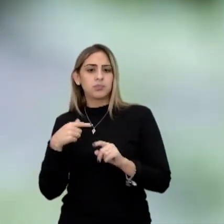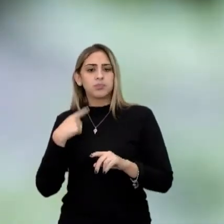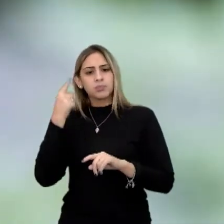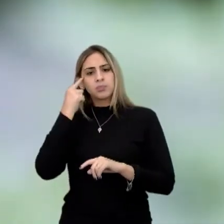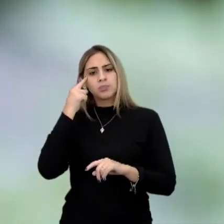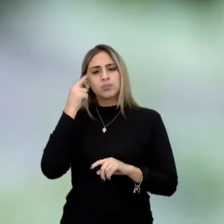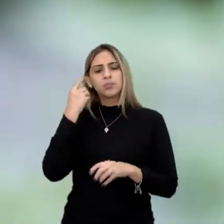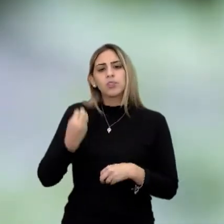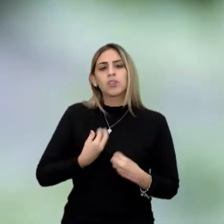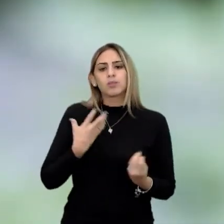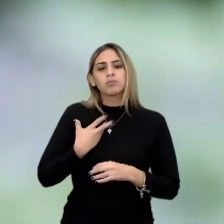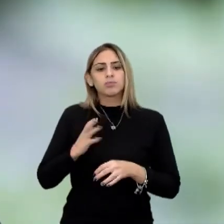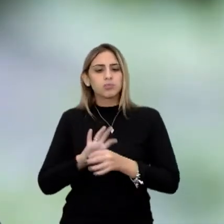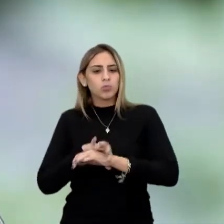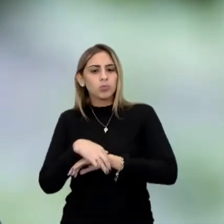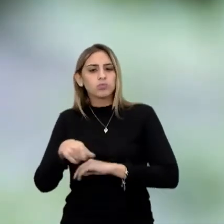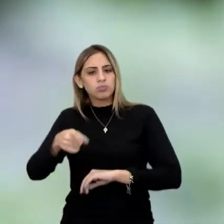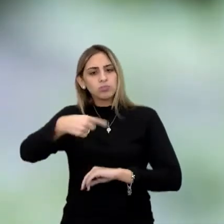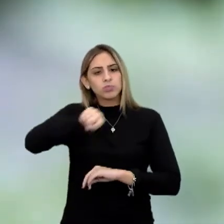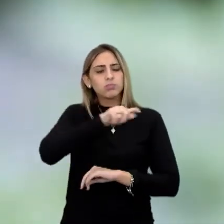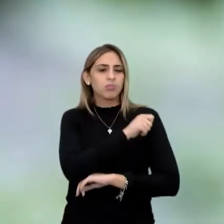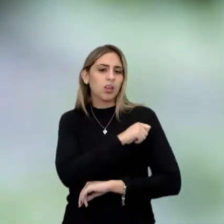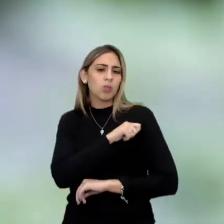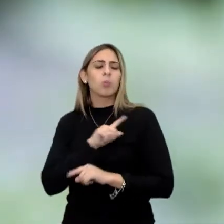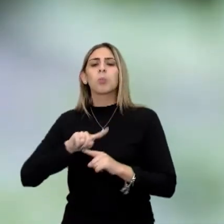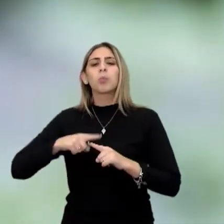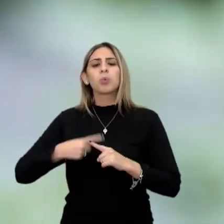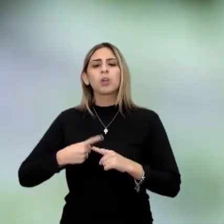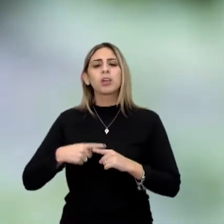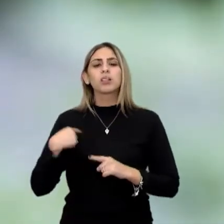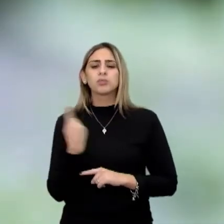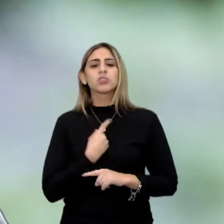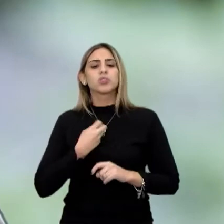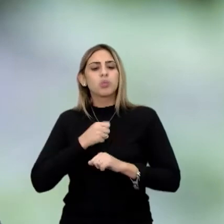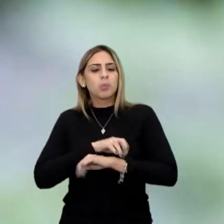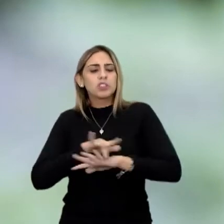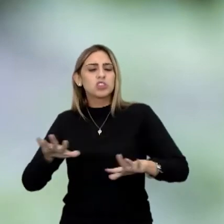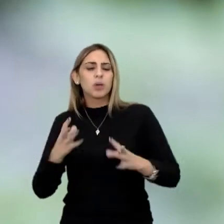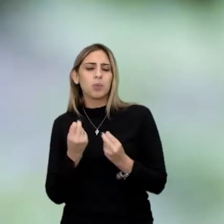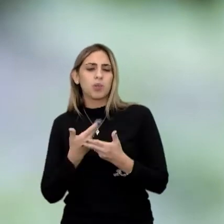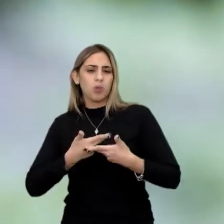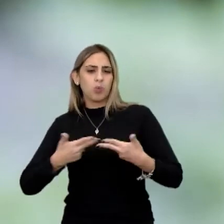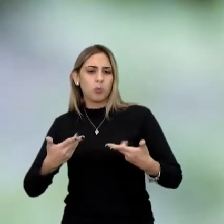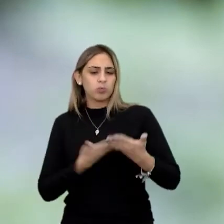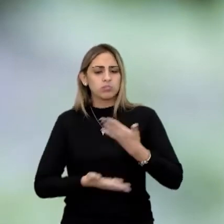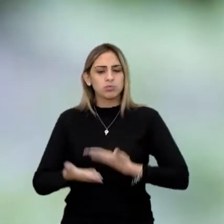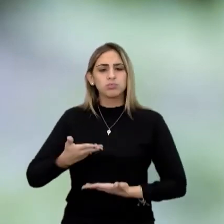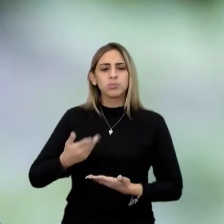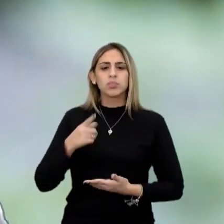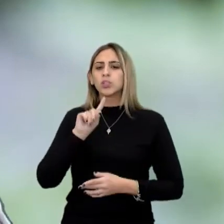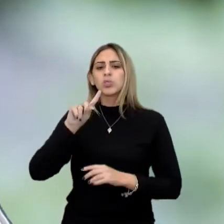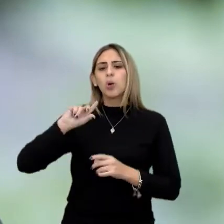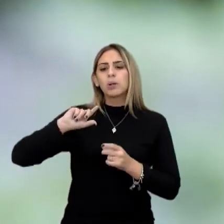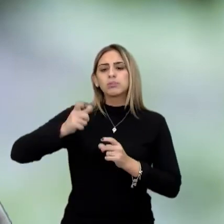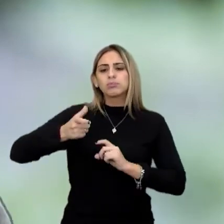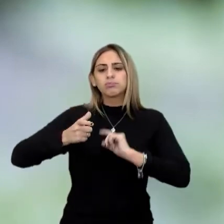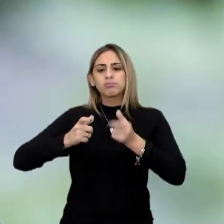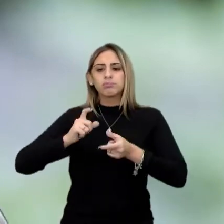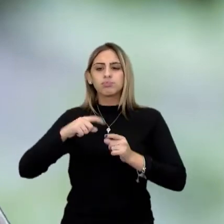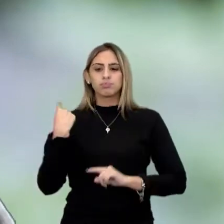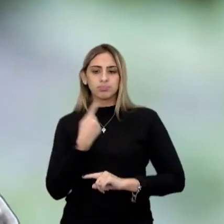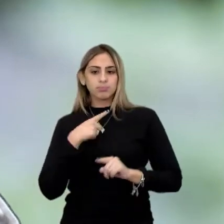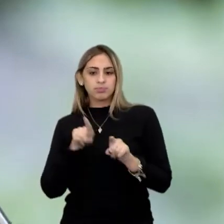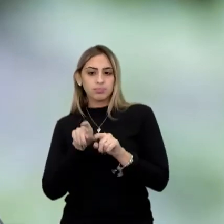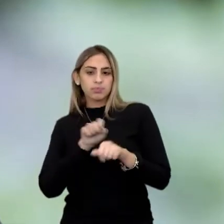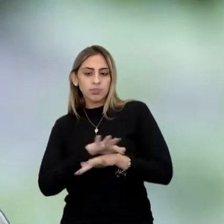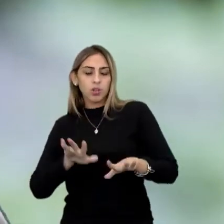às informações da segurança de vocês estudantes. Por quê? A gente compartilha muita coisa. A gente compartilha não só os memes, né? Mas às vezes a gente